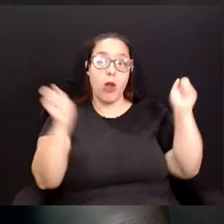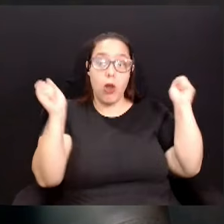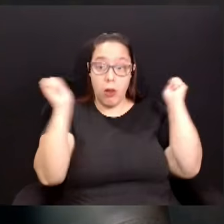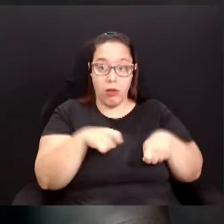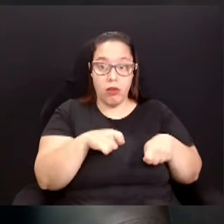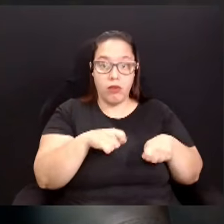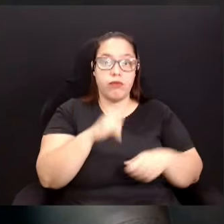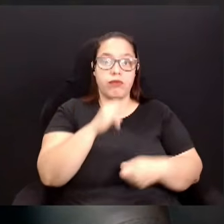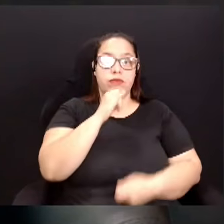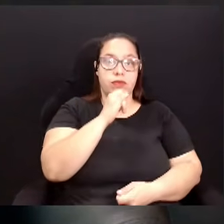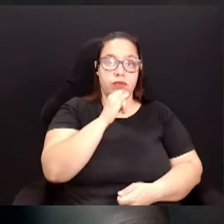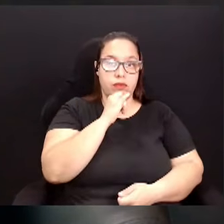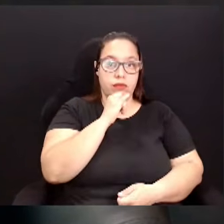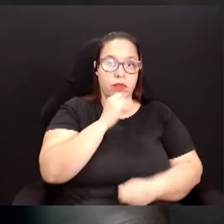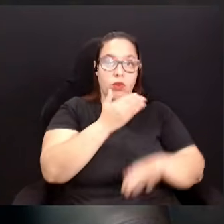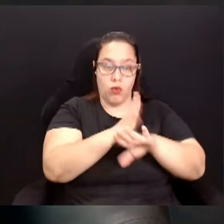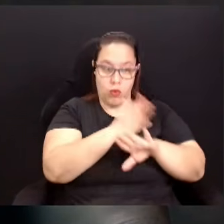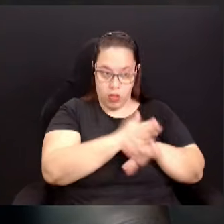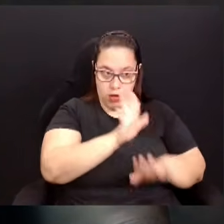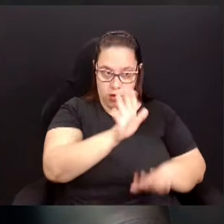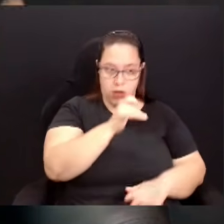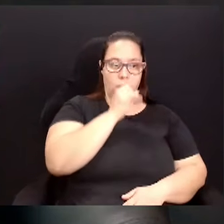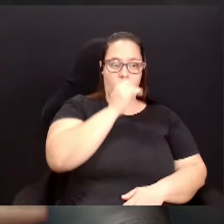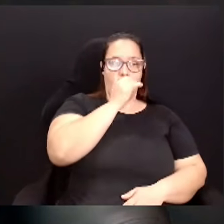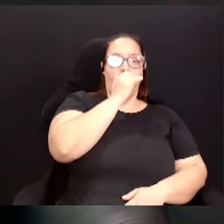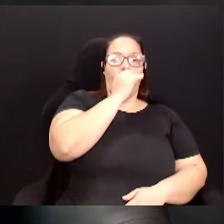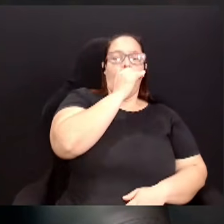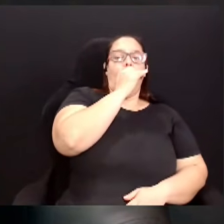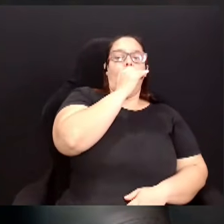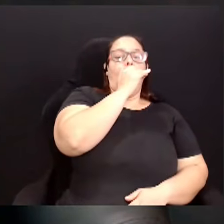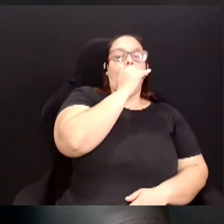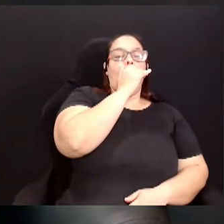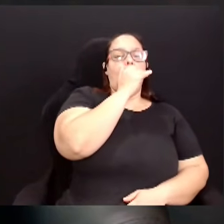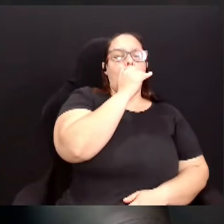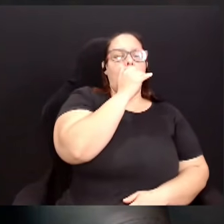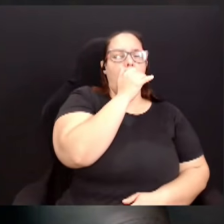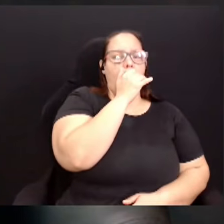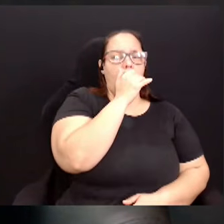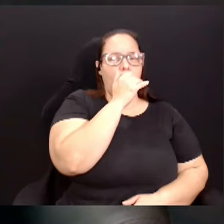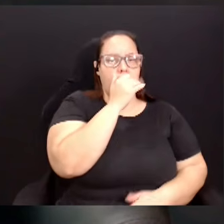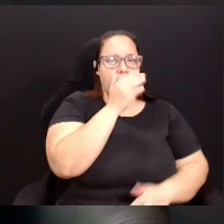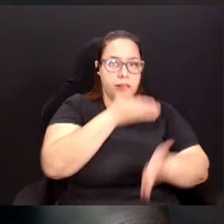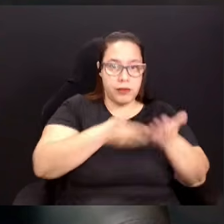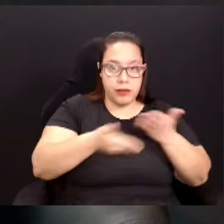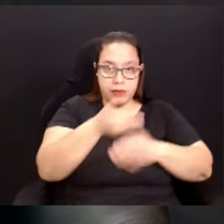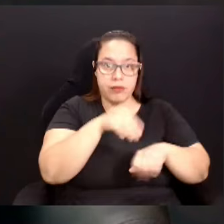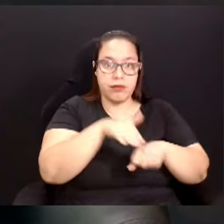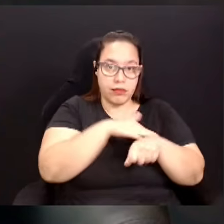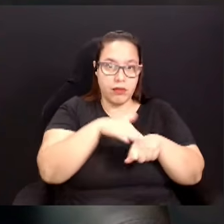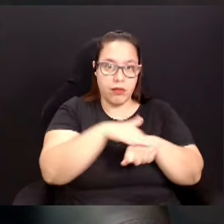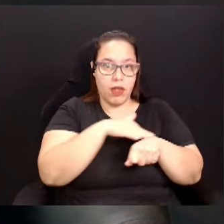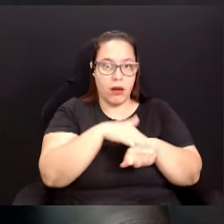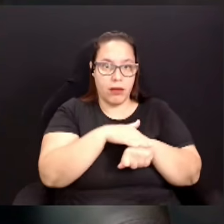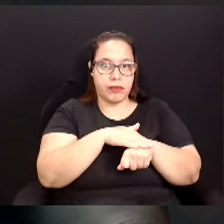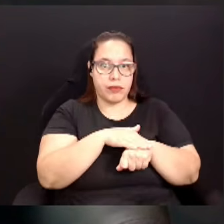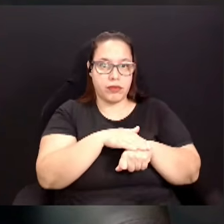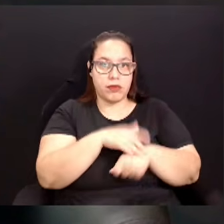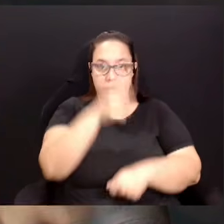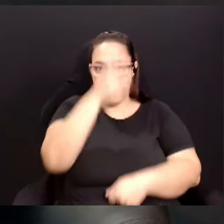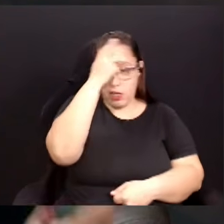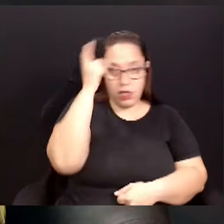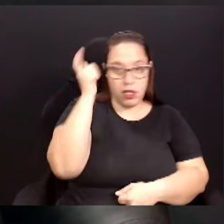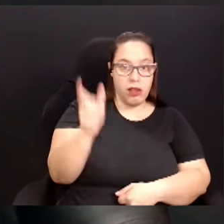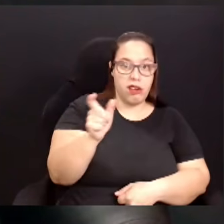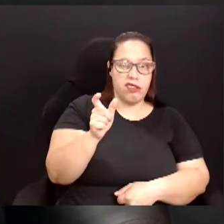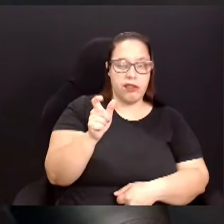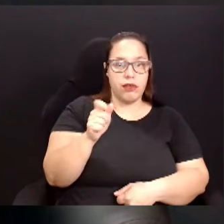exemplo prático aqui, né? Para ilustrar melhor. Tô conversando ali, tô contando ali, né? Para alguém, algo meu,